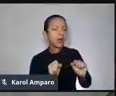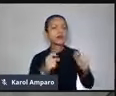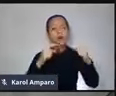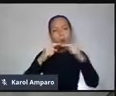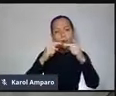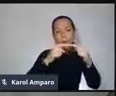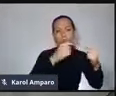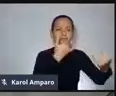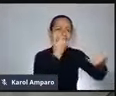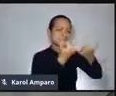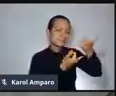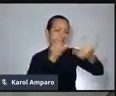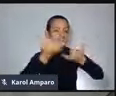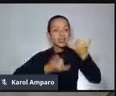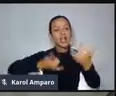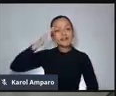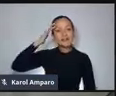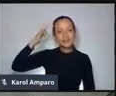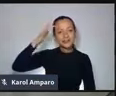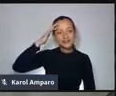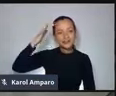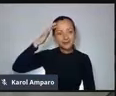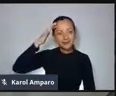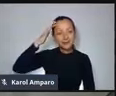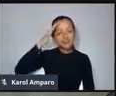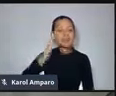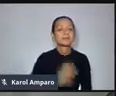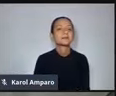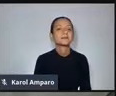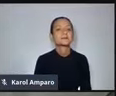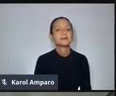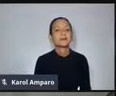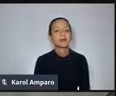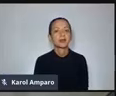de capoeira. Pode passar.